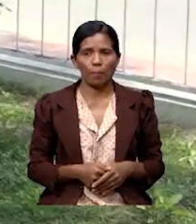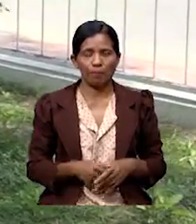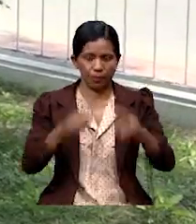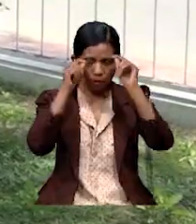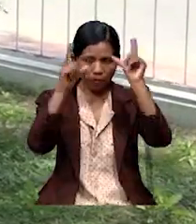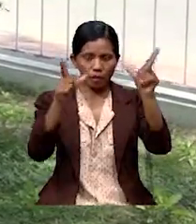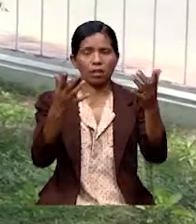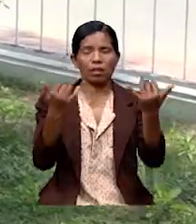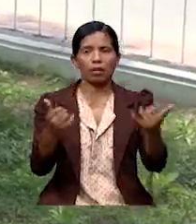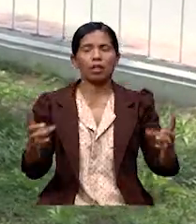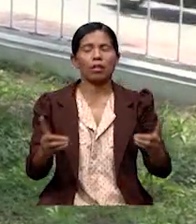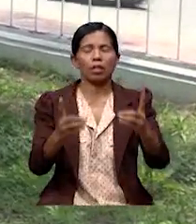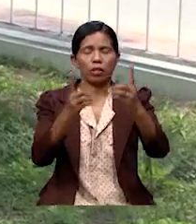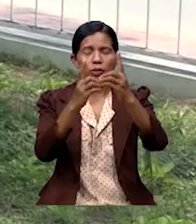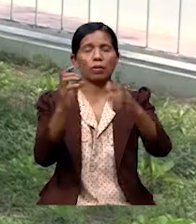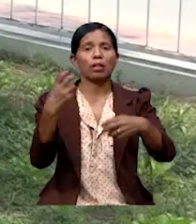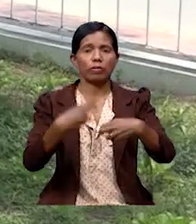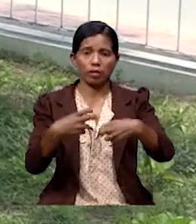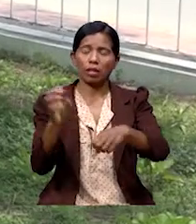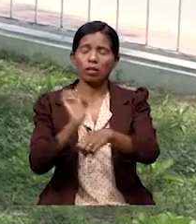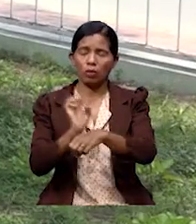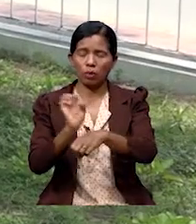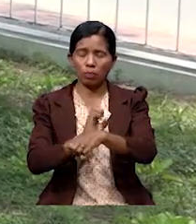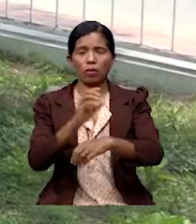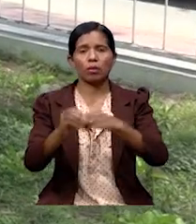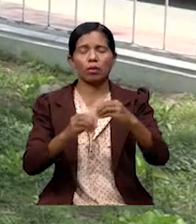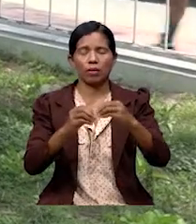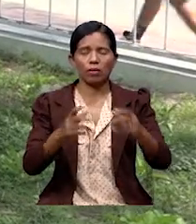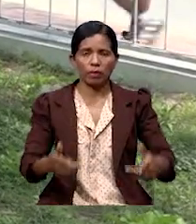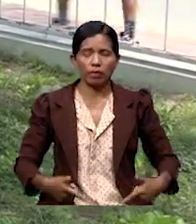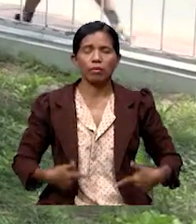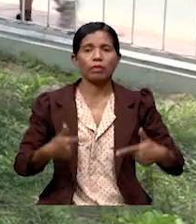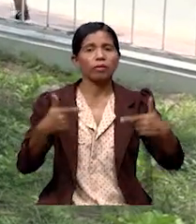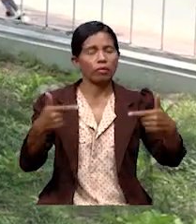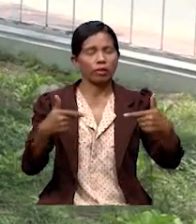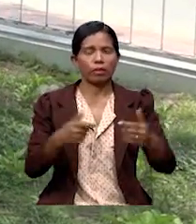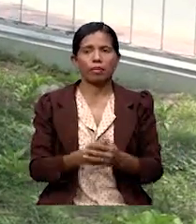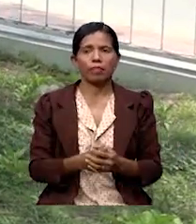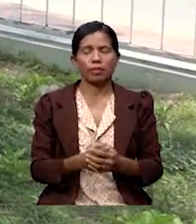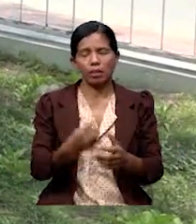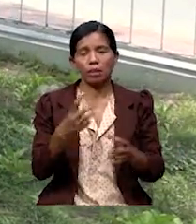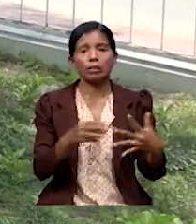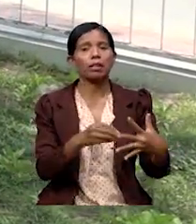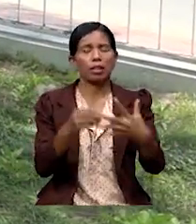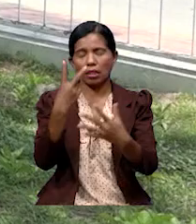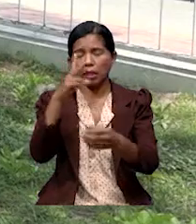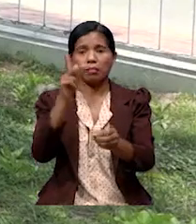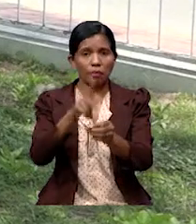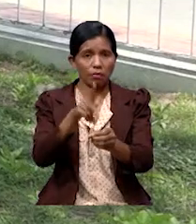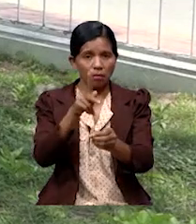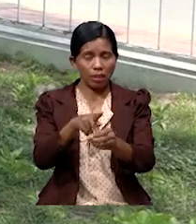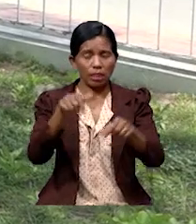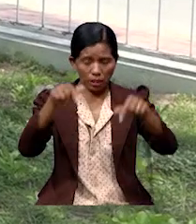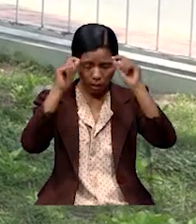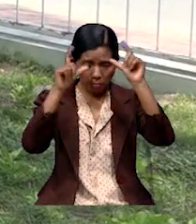Timor-Leste dedaune hasuru krisi ekonomiku nebe afeta ba vida sosial. Liliu, preço combustível ia Timor-Leste nebe